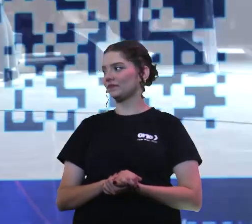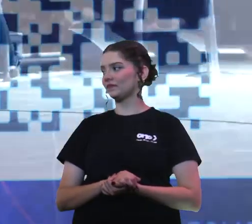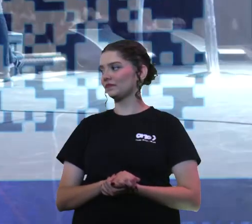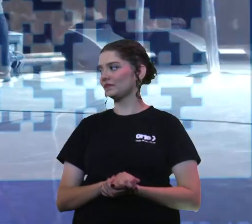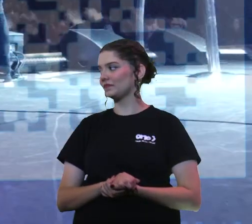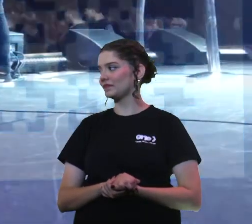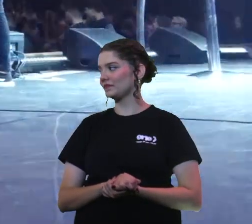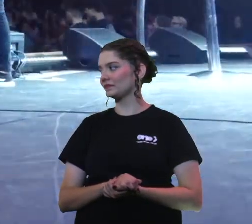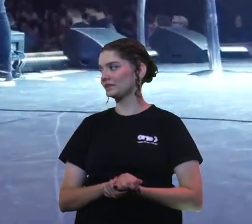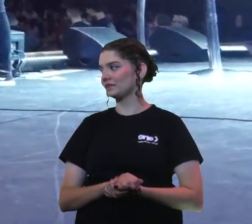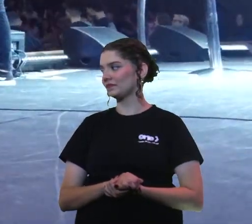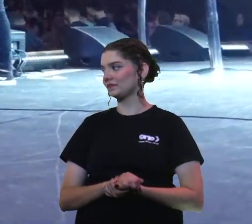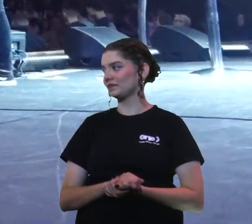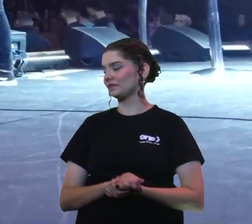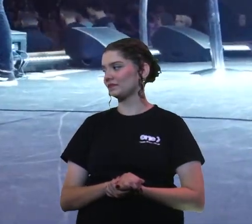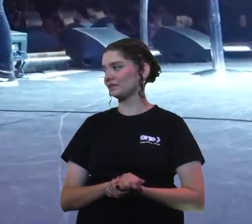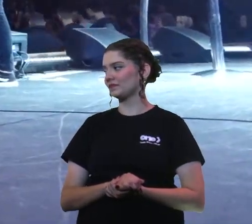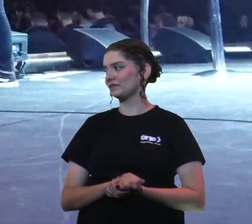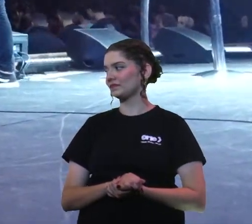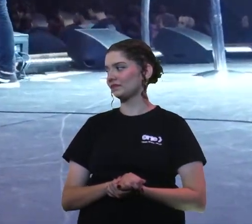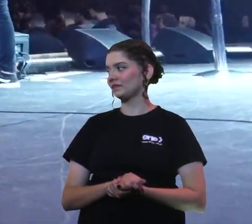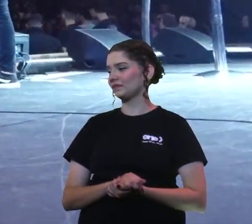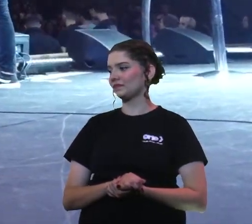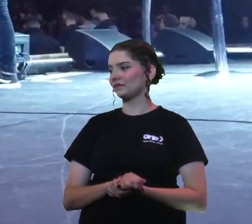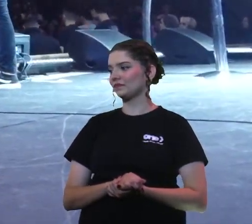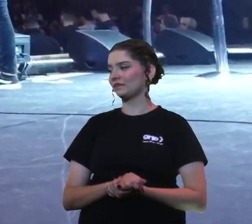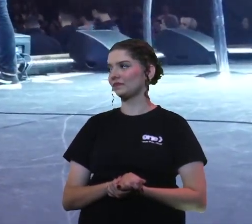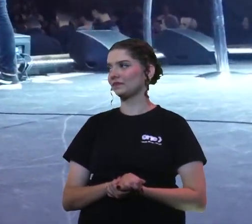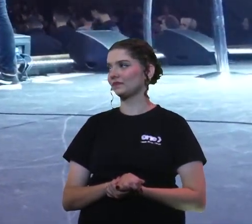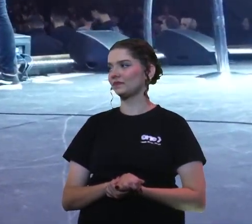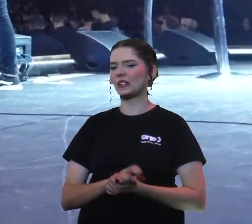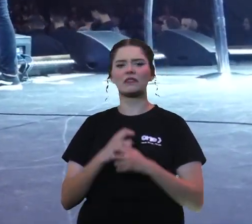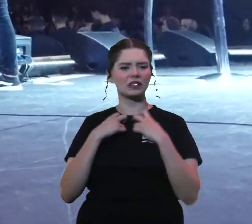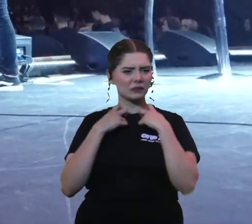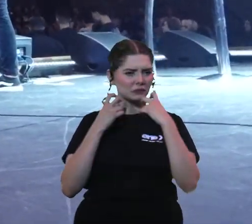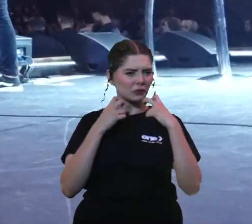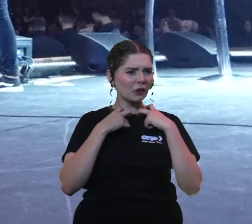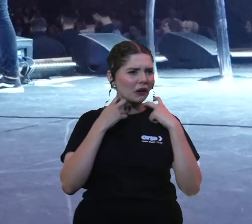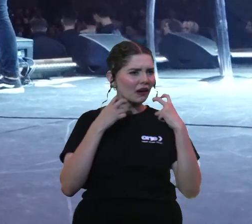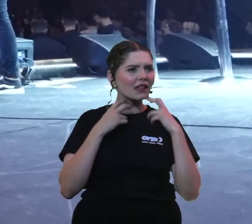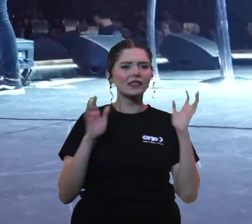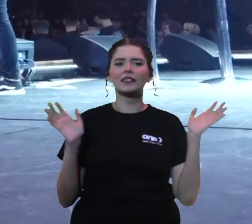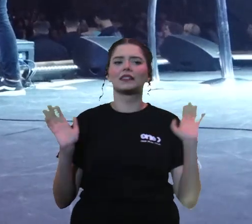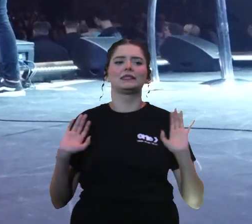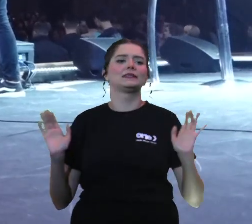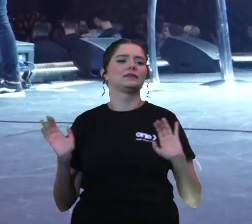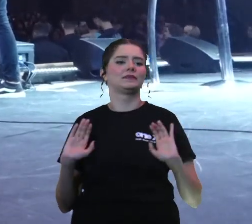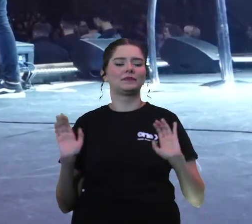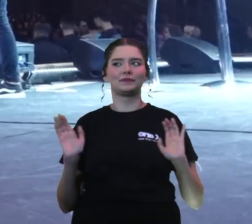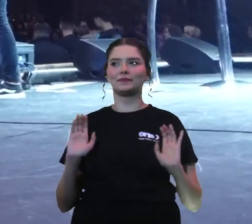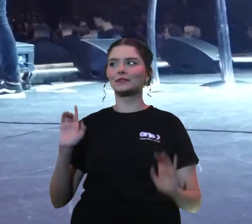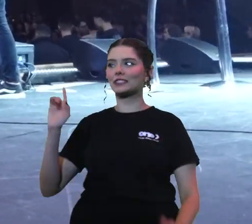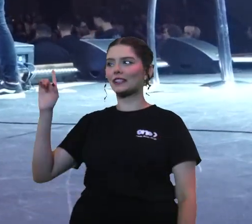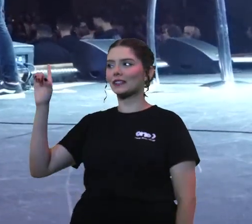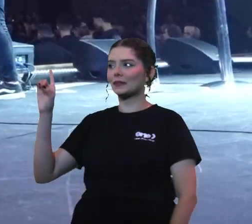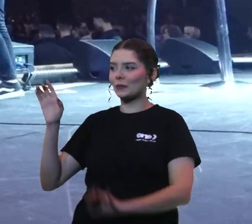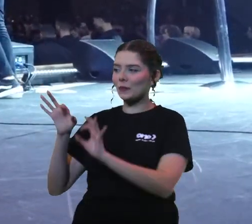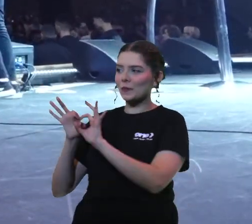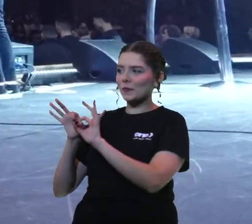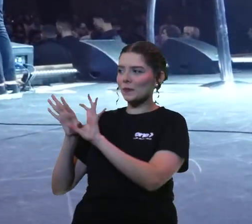Não deixa a vergonha te aprisionar ou te segurar. Deixa Deus falar com você hoje nesse lugar, em nome de Jesus.